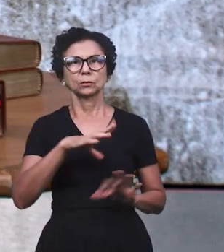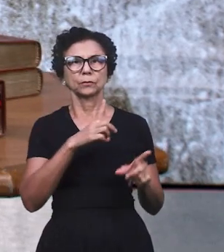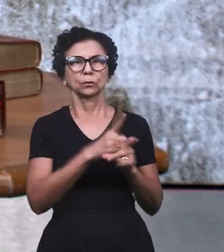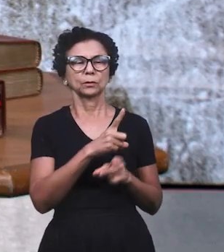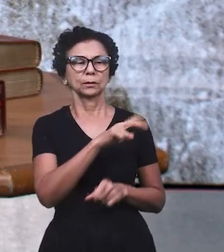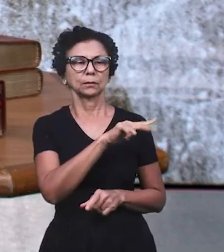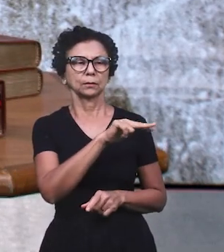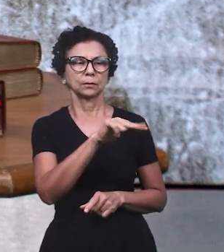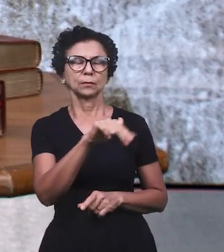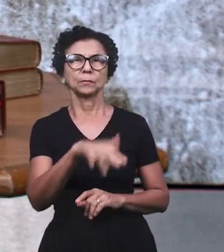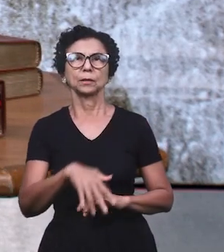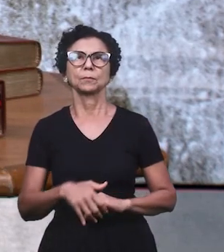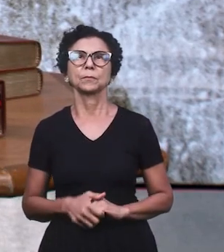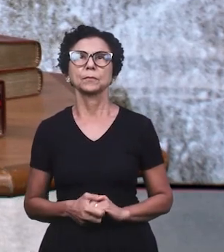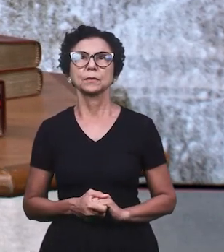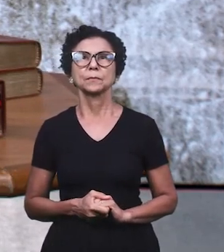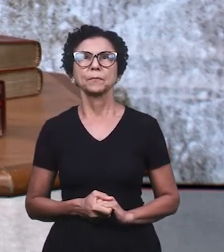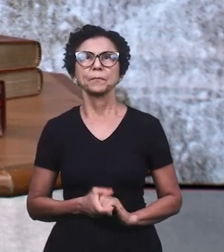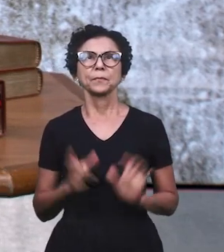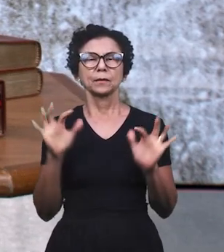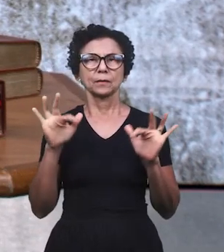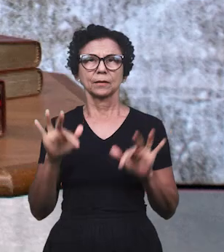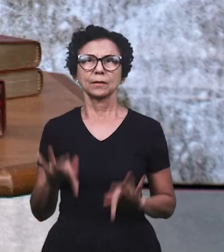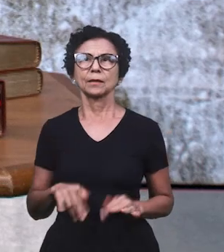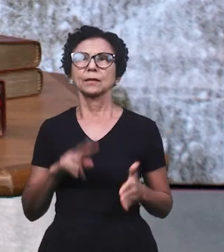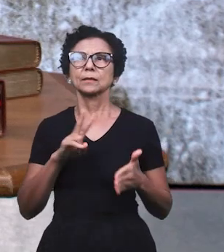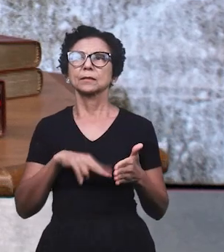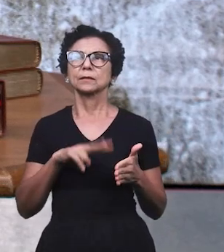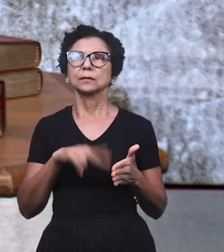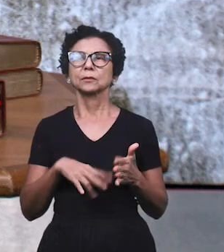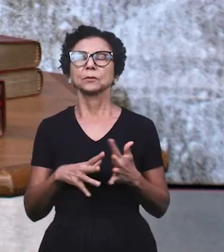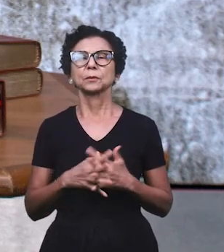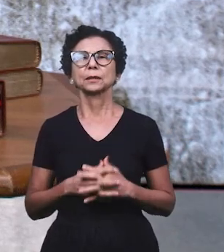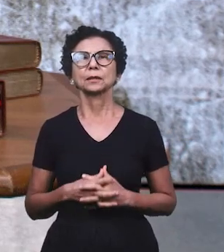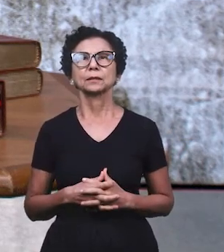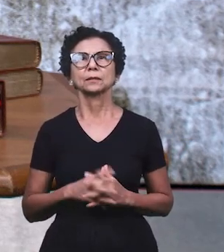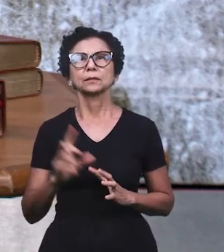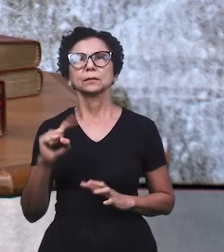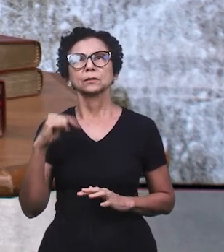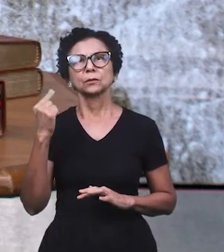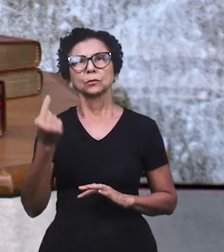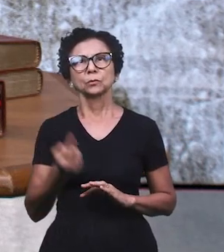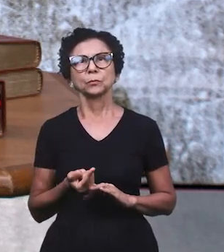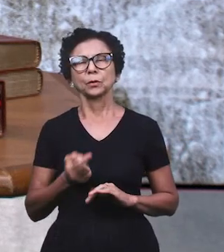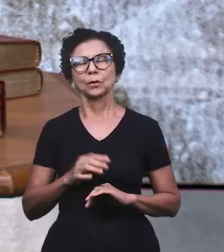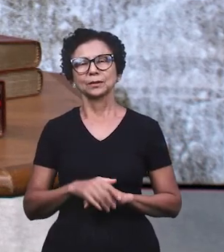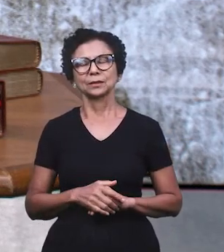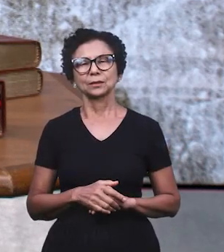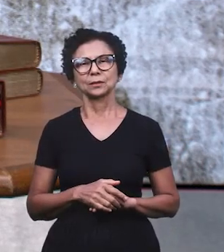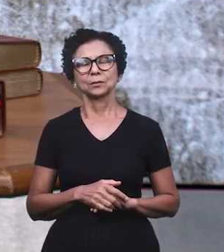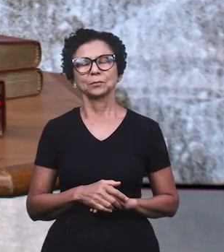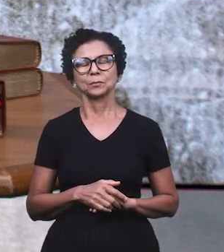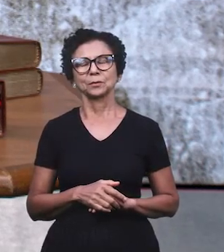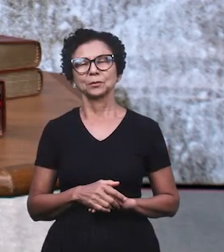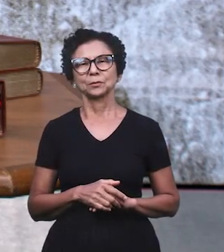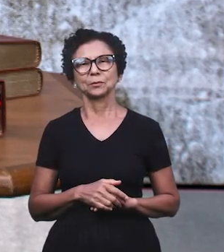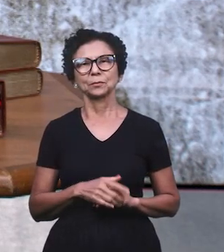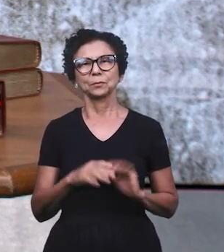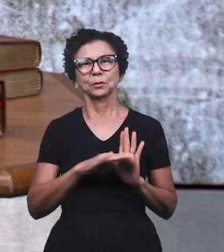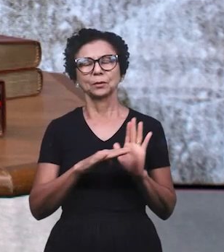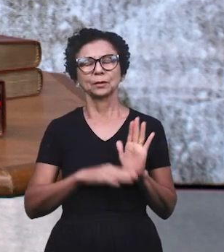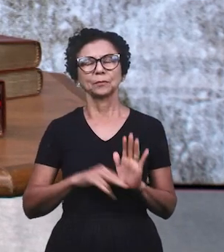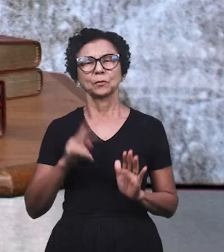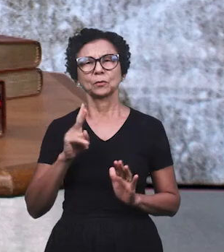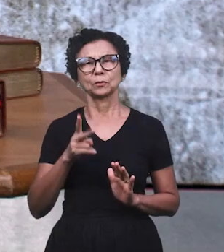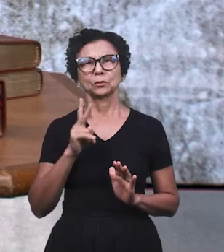E nós vamos encerrar a nossa leitura bíblica de hoje, e no próximo episódio nós vamos continuar para